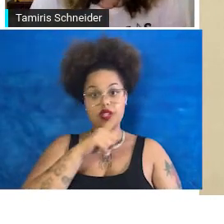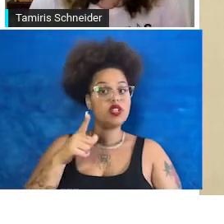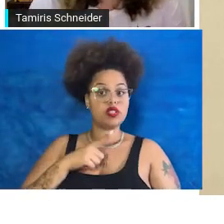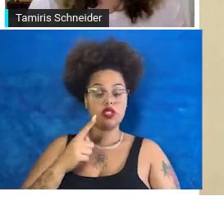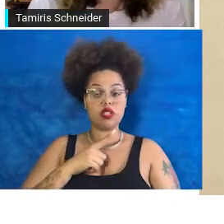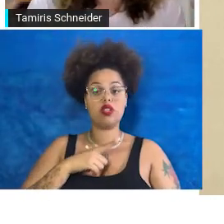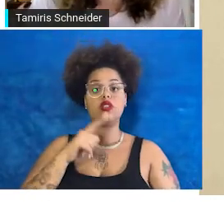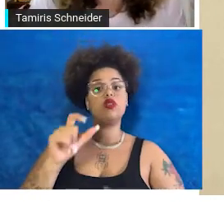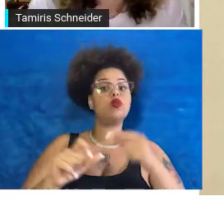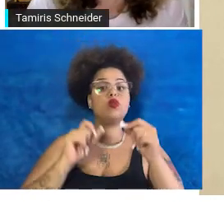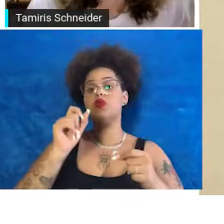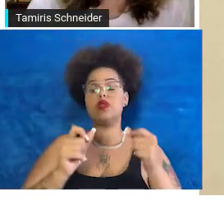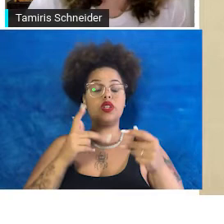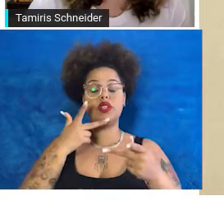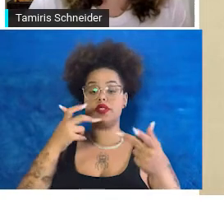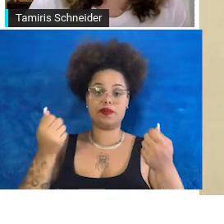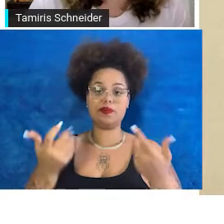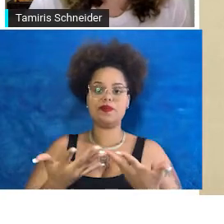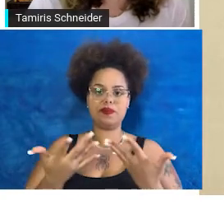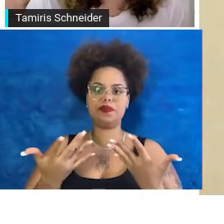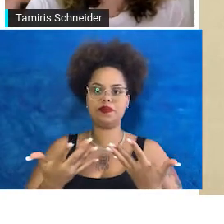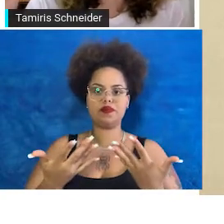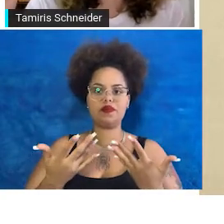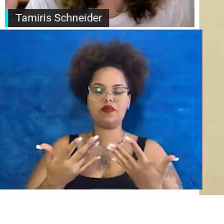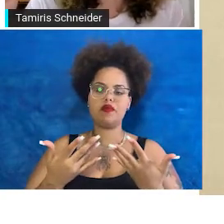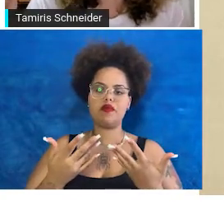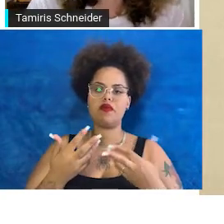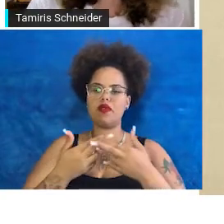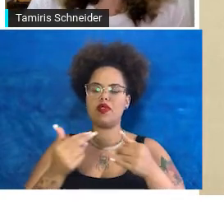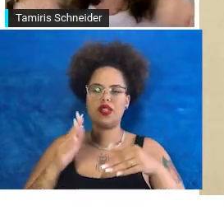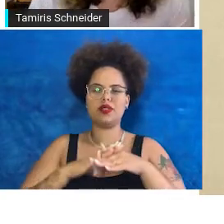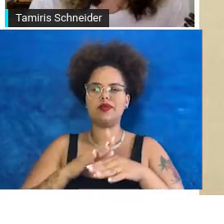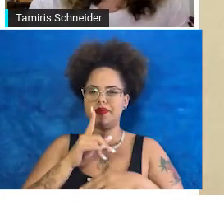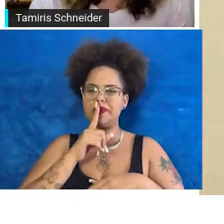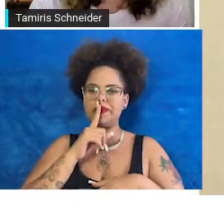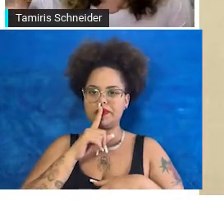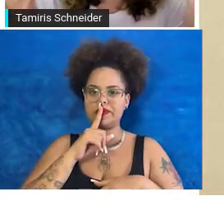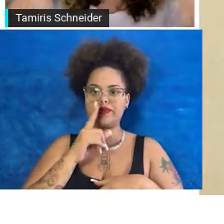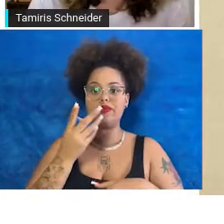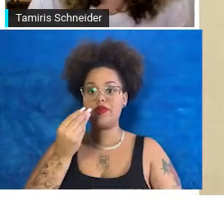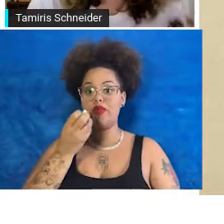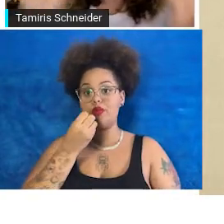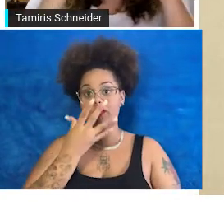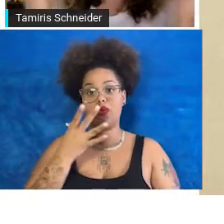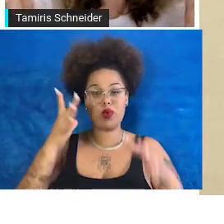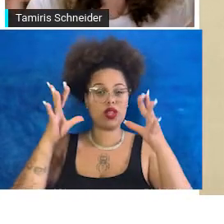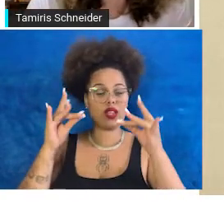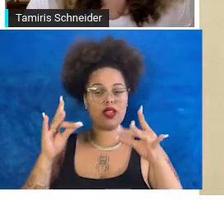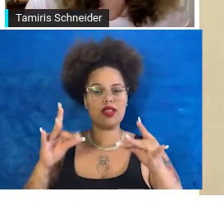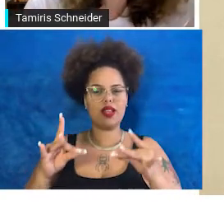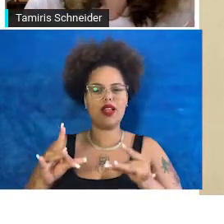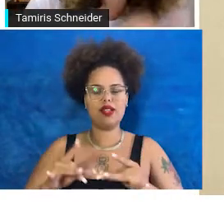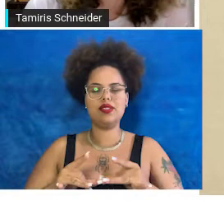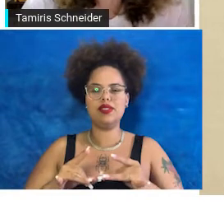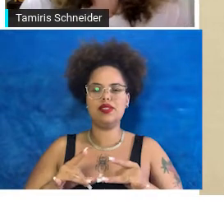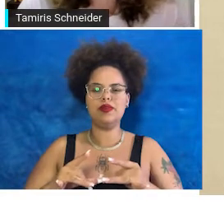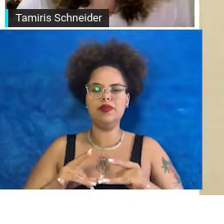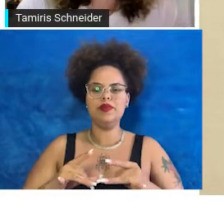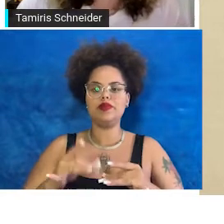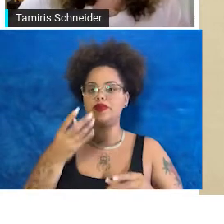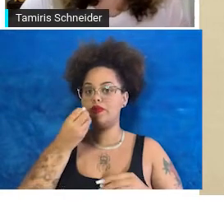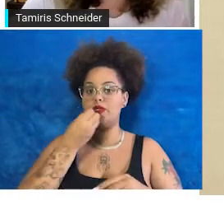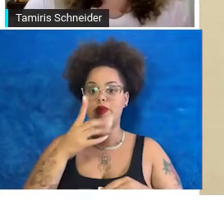o que ele está falando, né? Então, essa coisa silenciosa. E é muito bom, detalhezinhos, ai meu Deus, muito bom ter